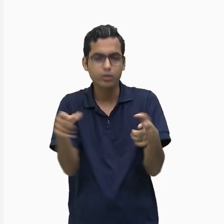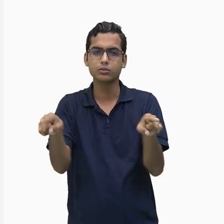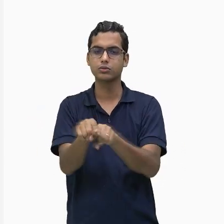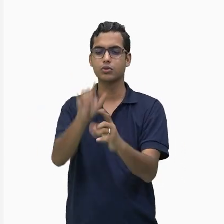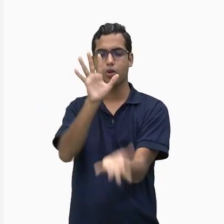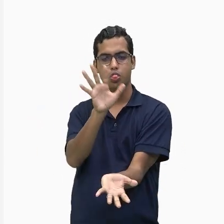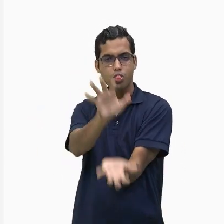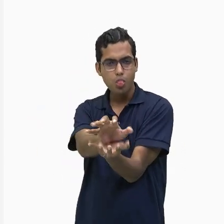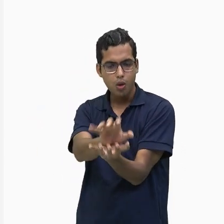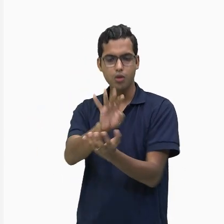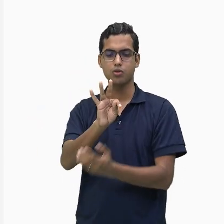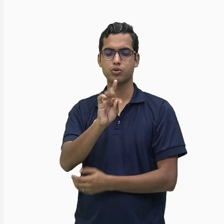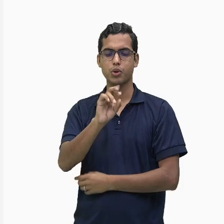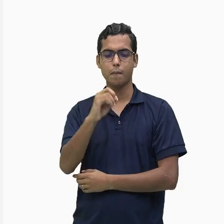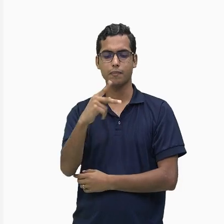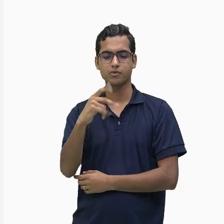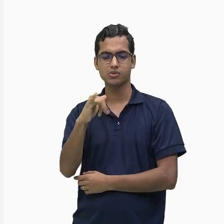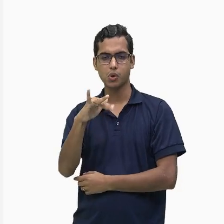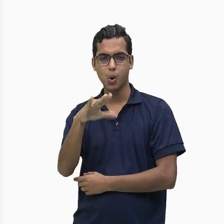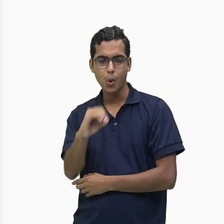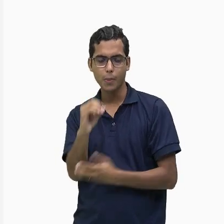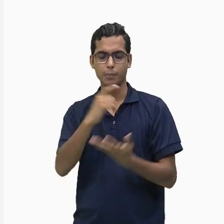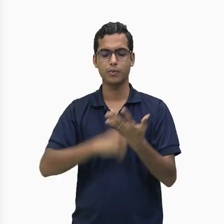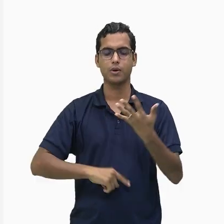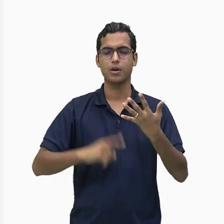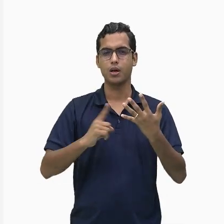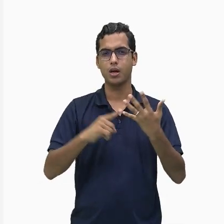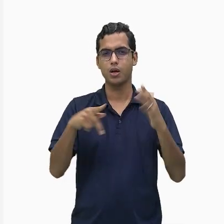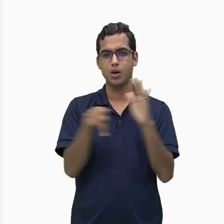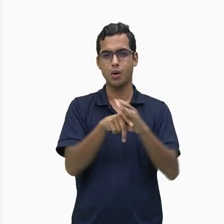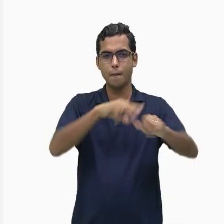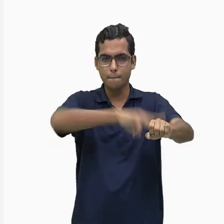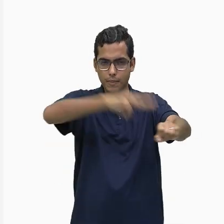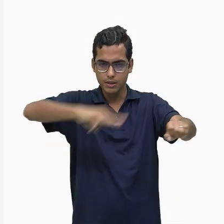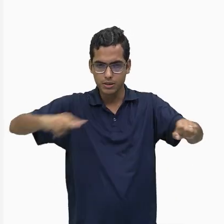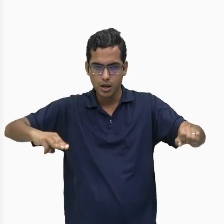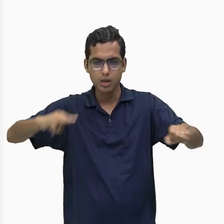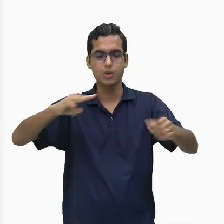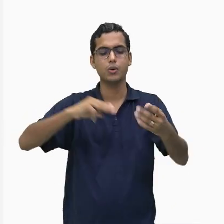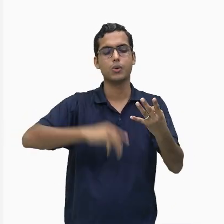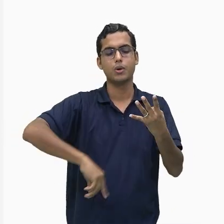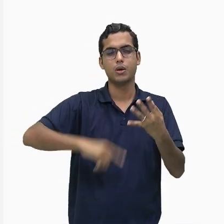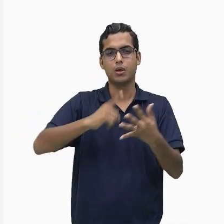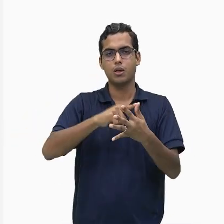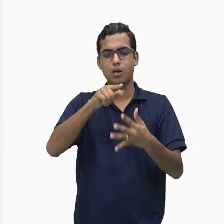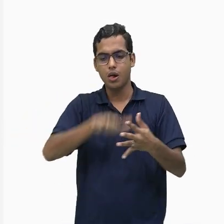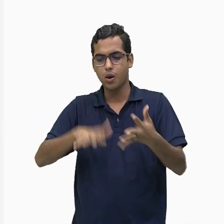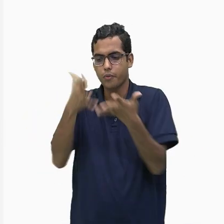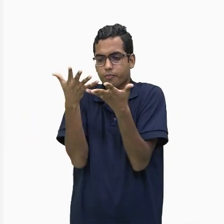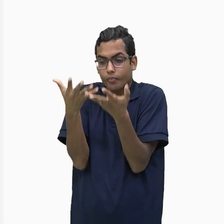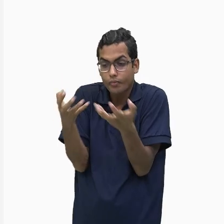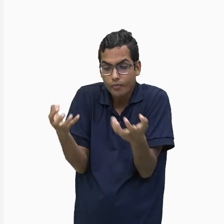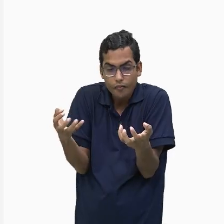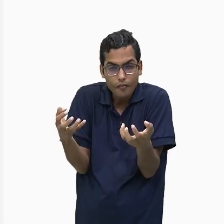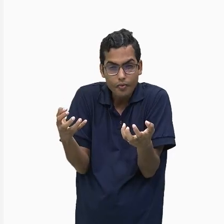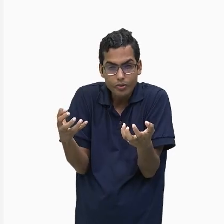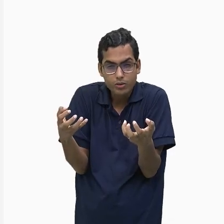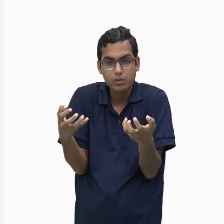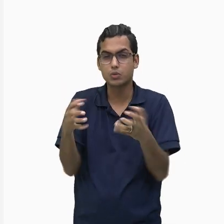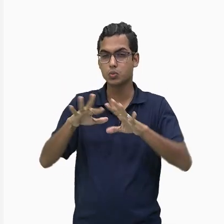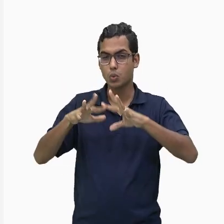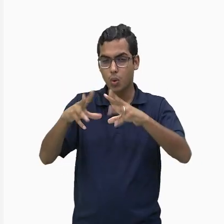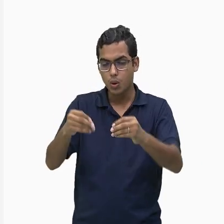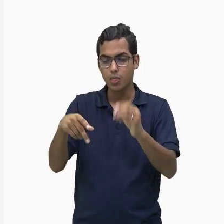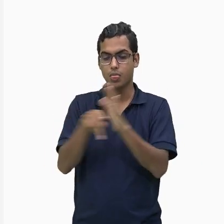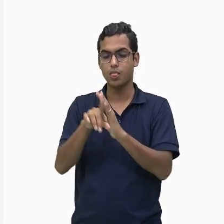trópicos, do Mediterrâneo, né? O deserto também, que acaba tendo o deserto tanto polar quanto o